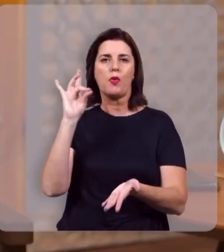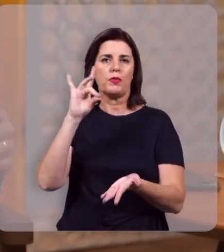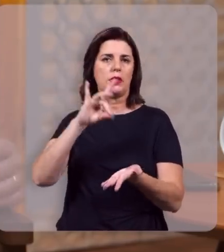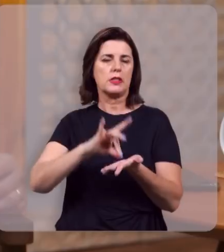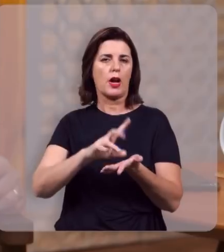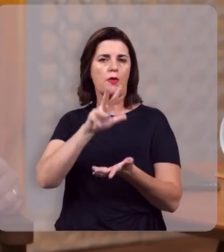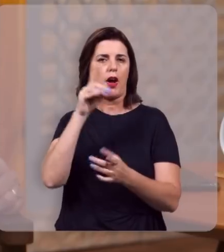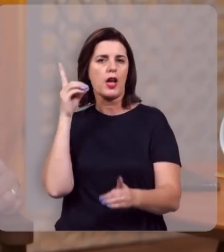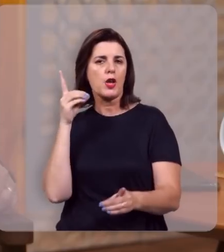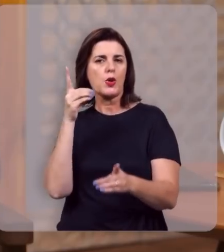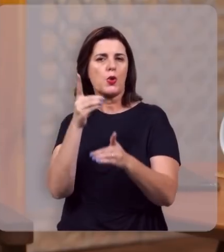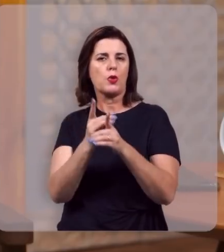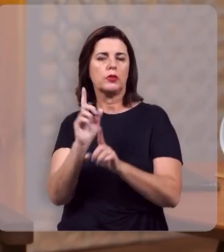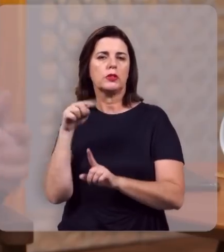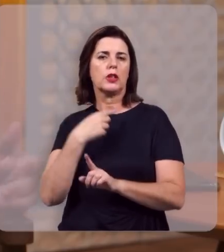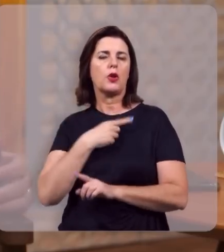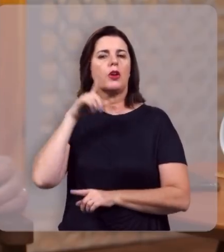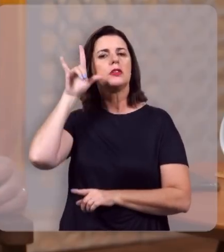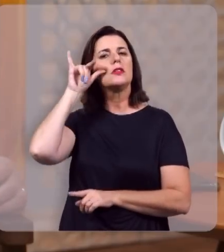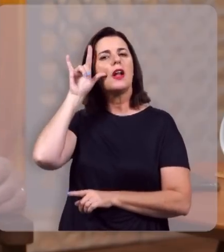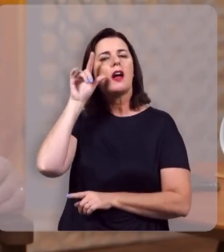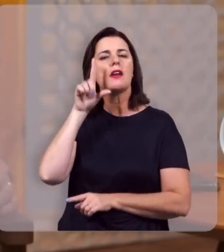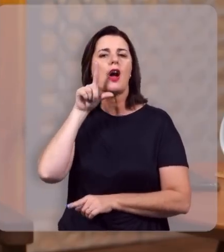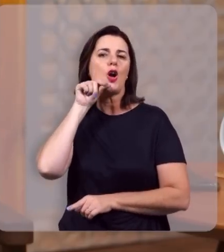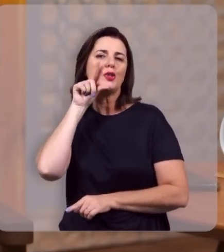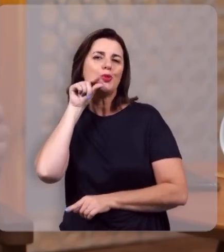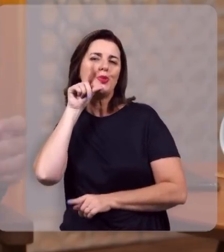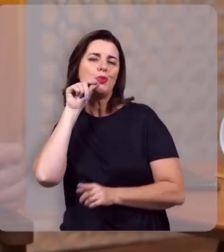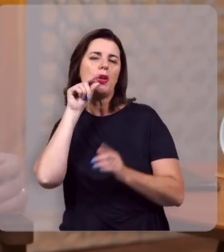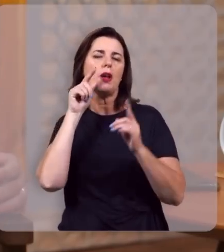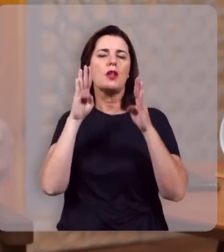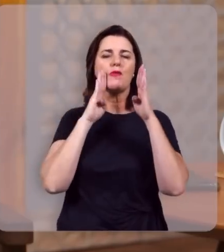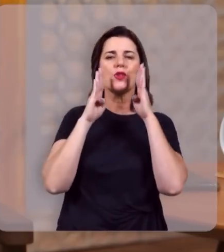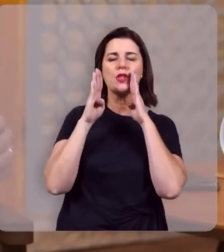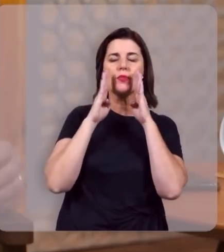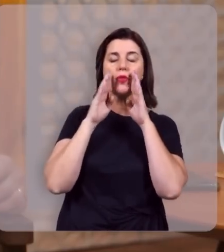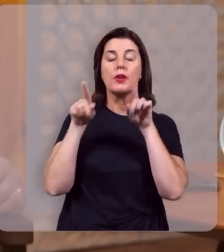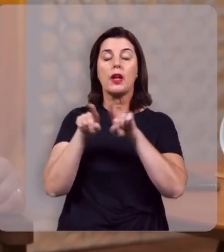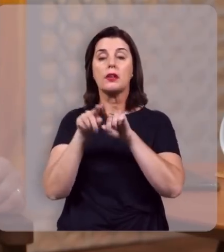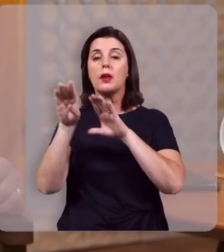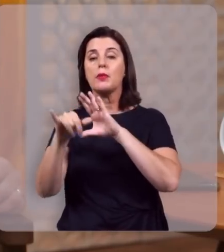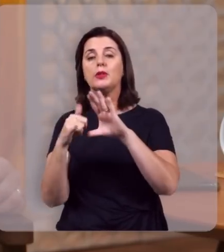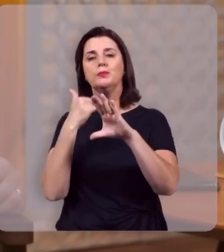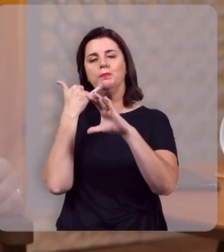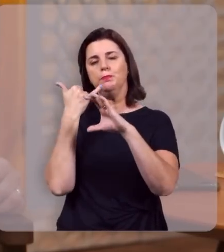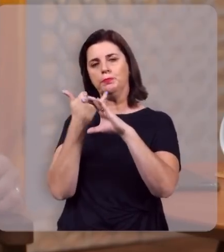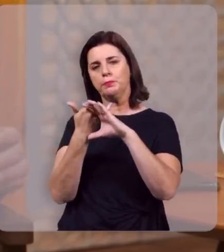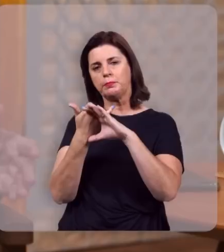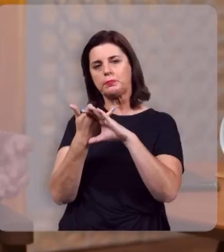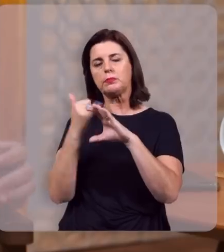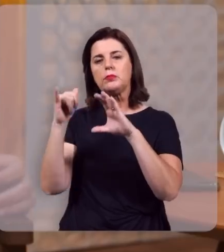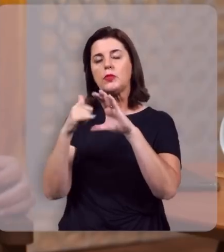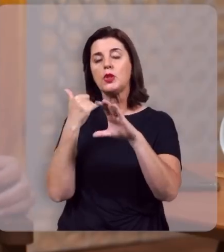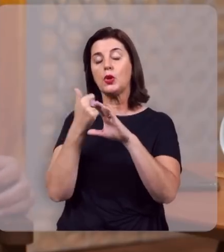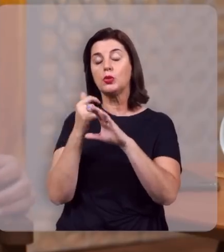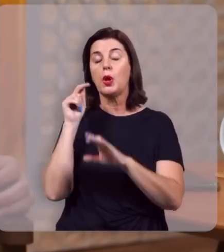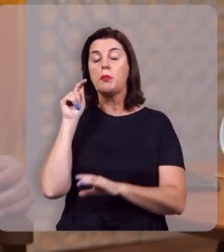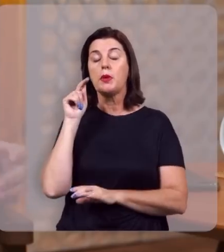@IPBOficial. Você vai nos encontrar no Instagram, no Twitter, no Facebook e também lá no YouTube, no